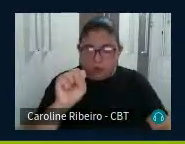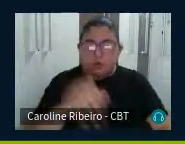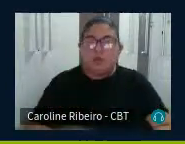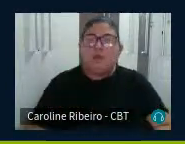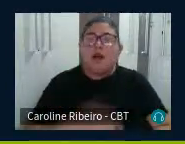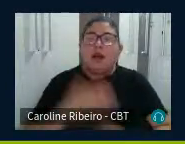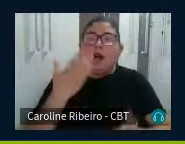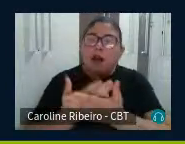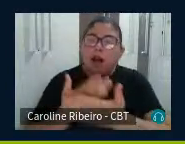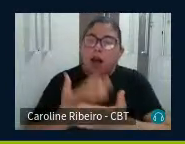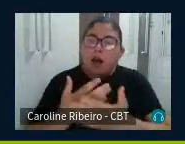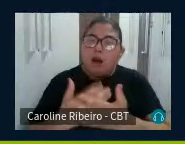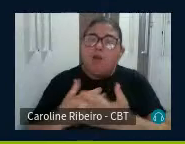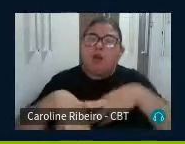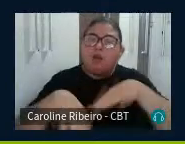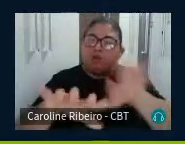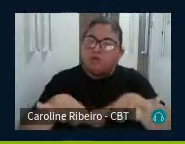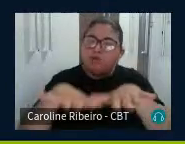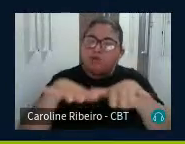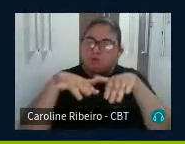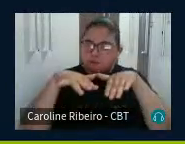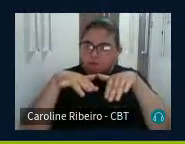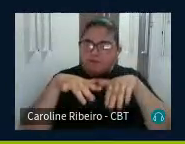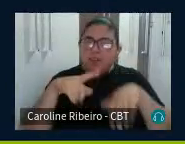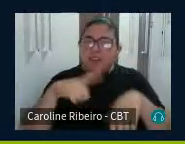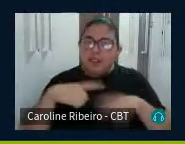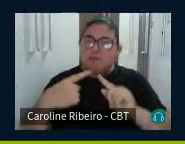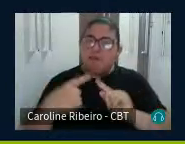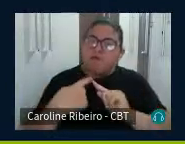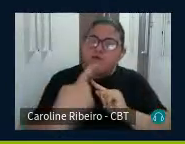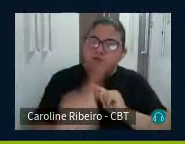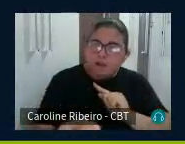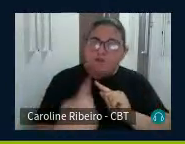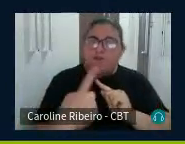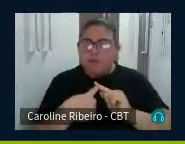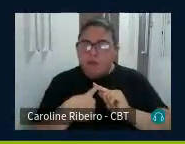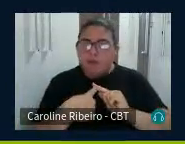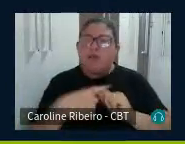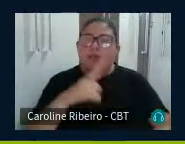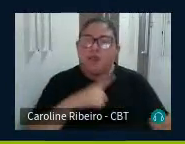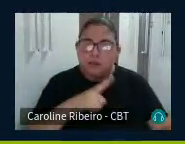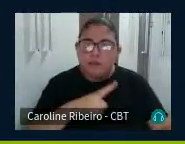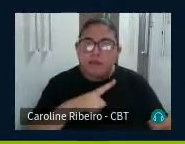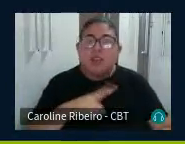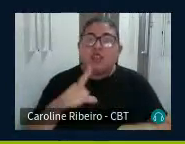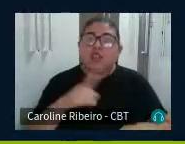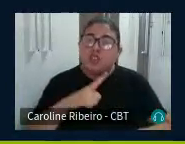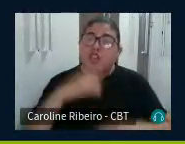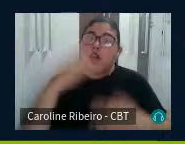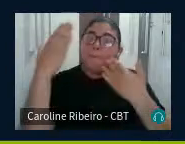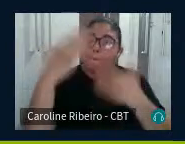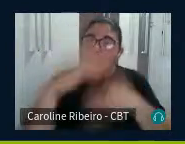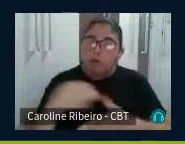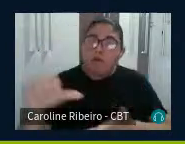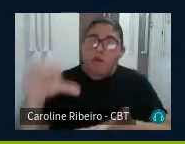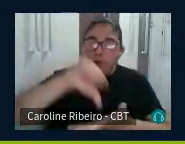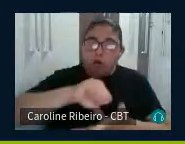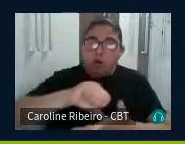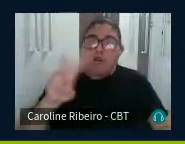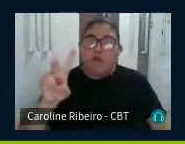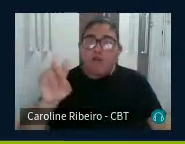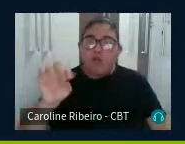onde nós viajamos juntos, foi uma viagem bate-volta. As provas eram realizadas no próprio polo de Votorantim, de